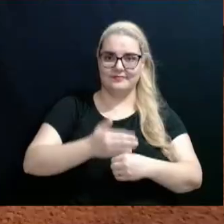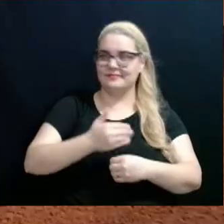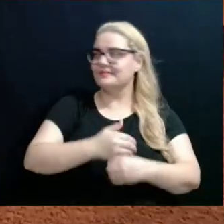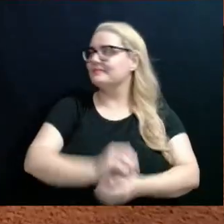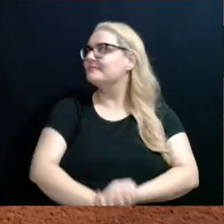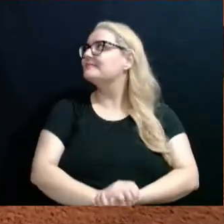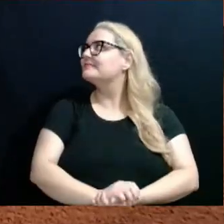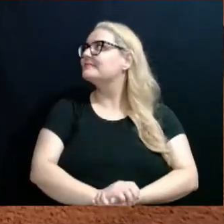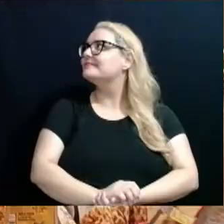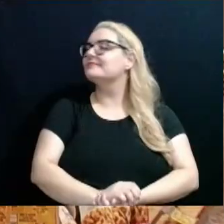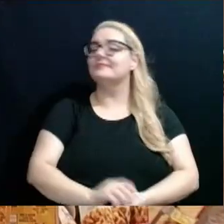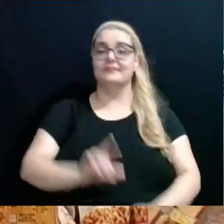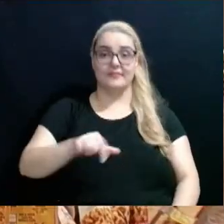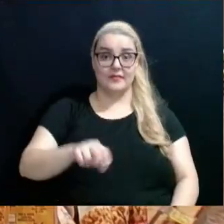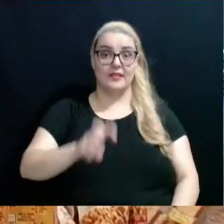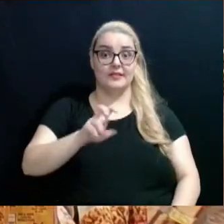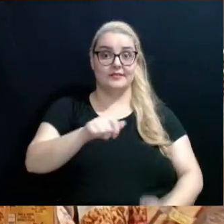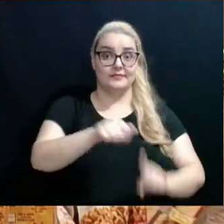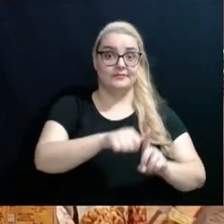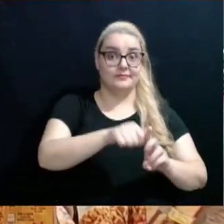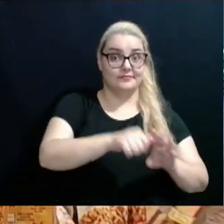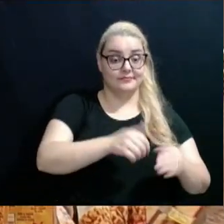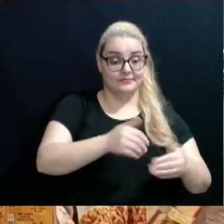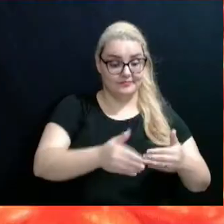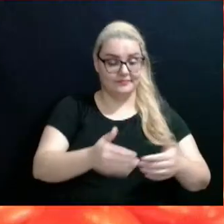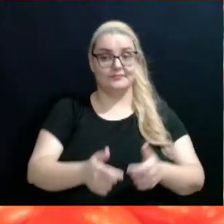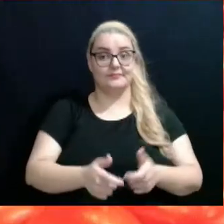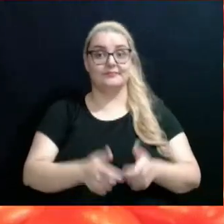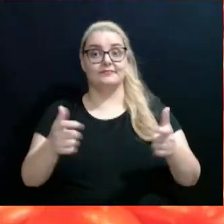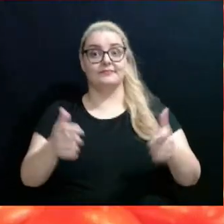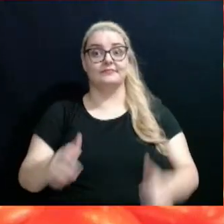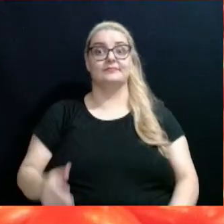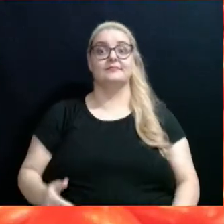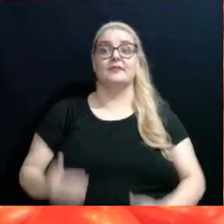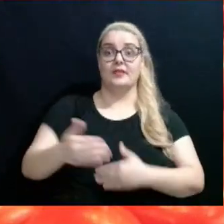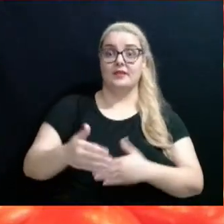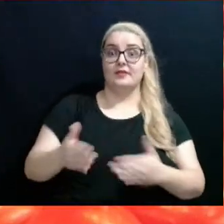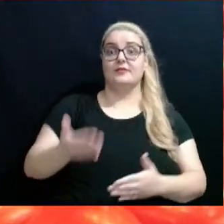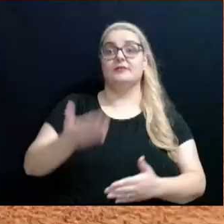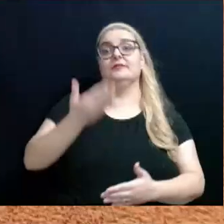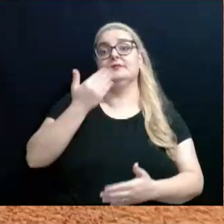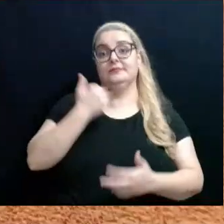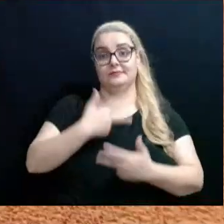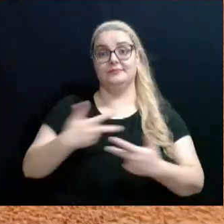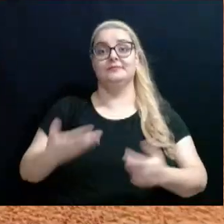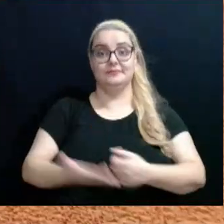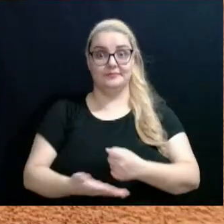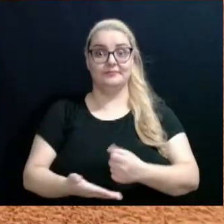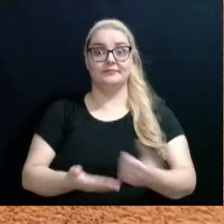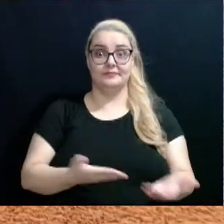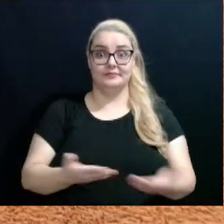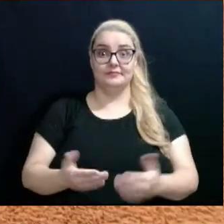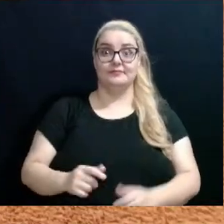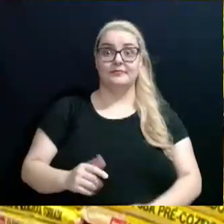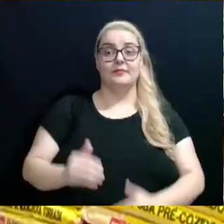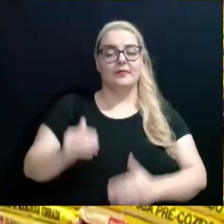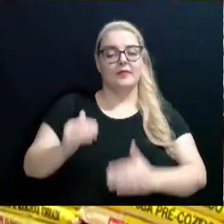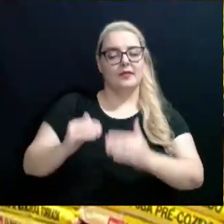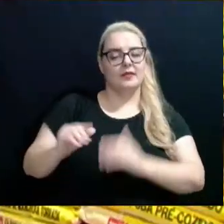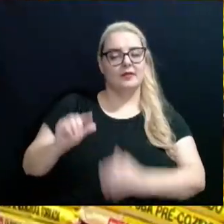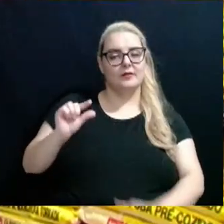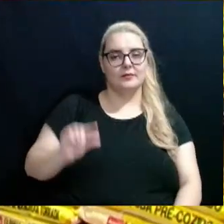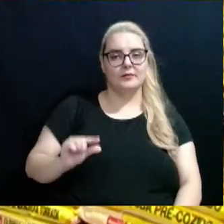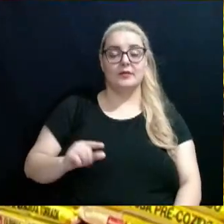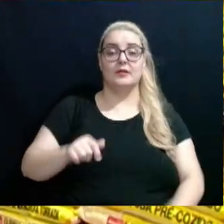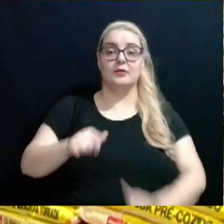Depois de 5 meses consecutivos de alta, o custo da cesta básica em Campinas apresentou um leve recuo. Em fevereiro,